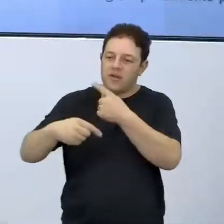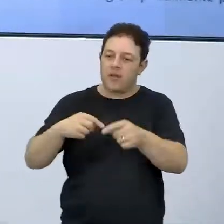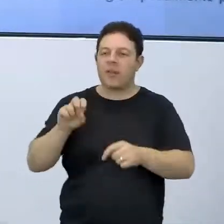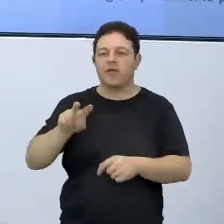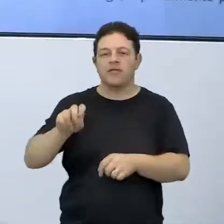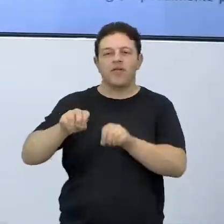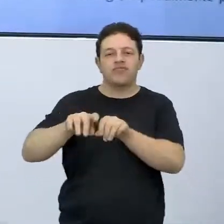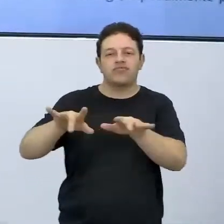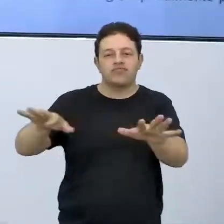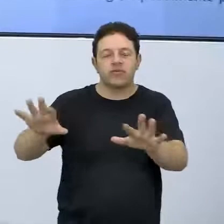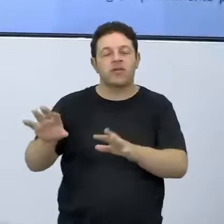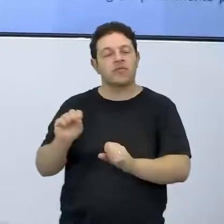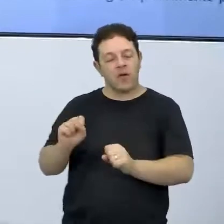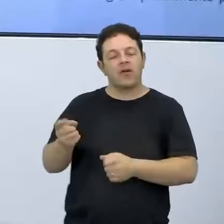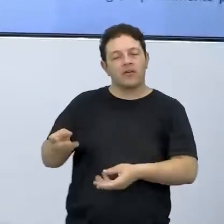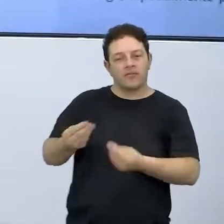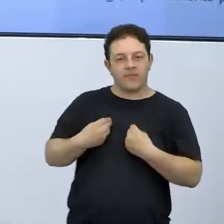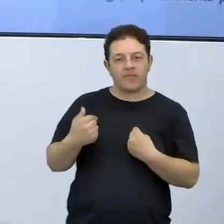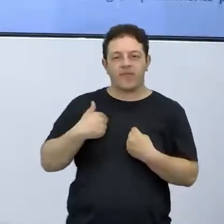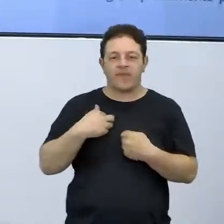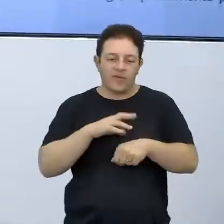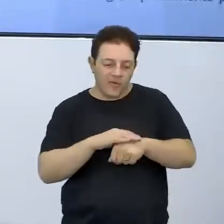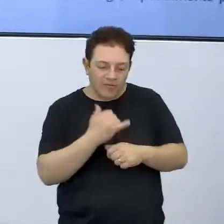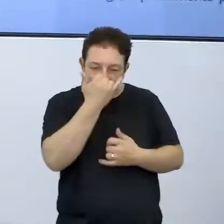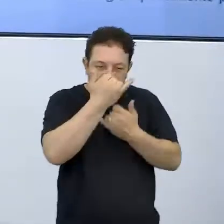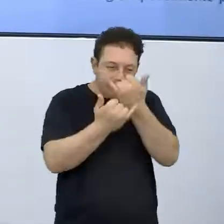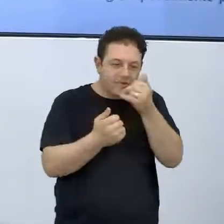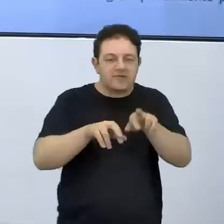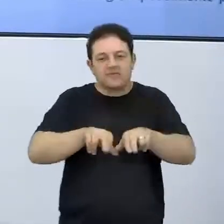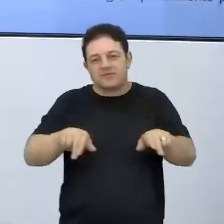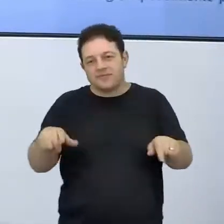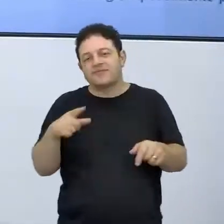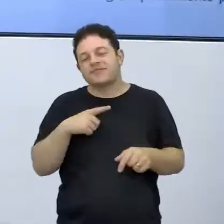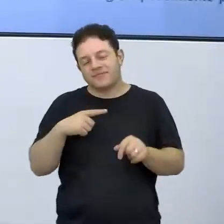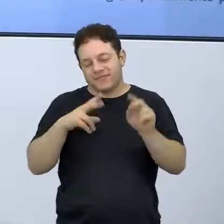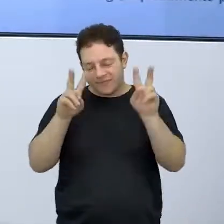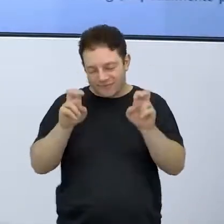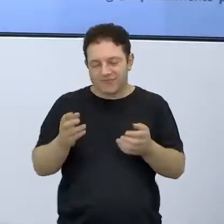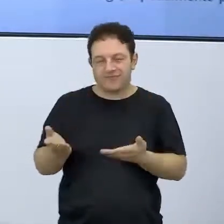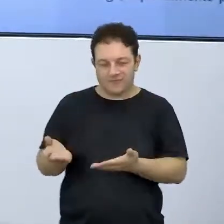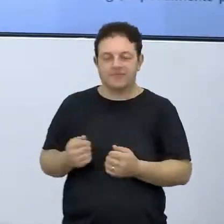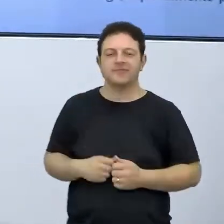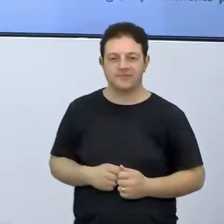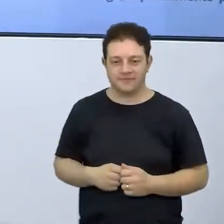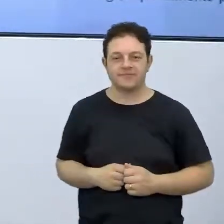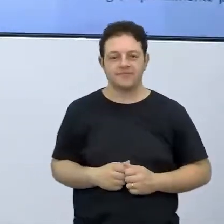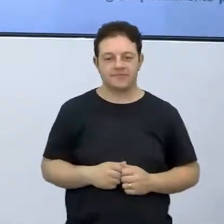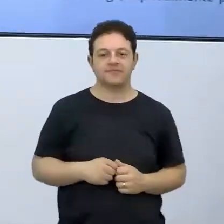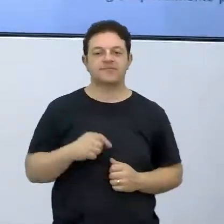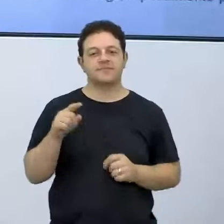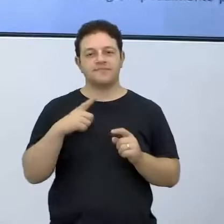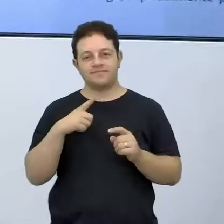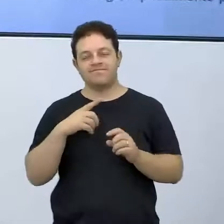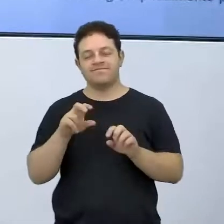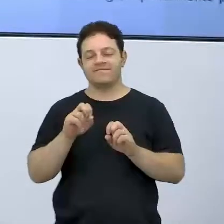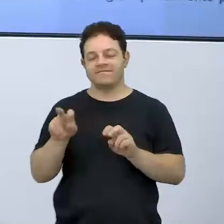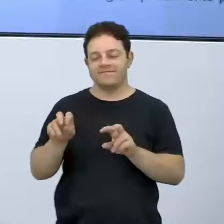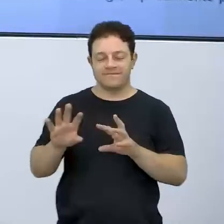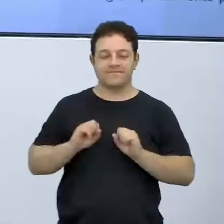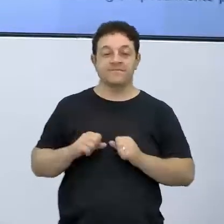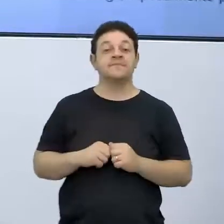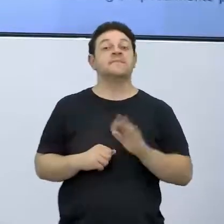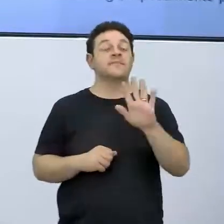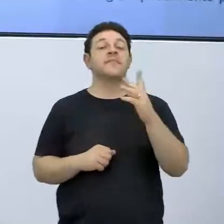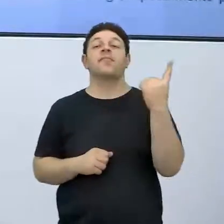ao agrotóxico e as principais consequências a respeito dessa exposição e dessa contaminação.